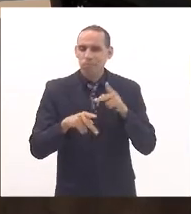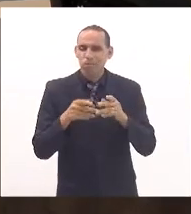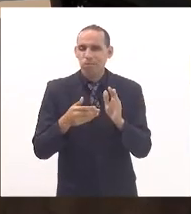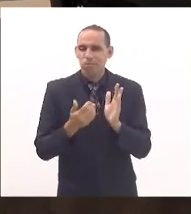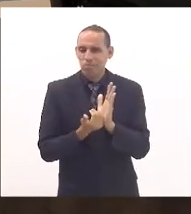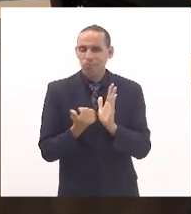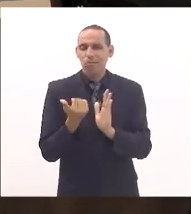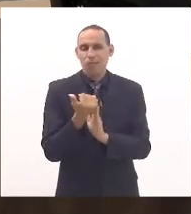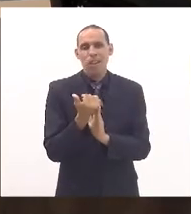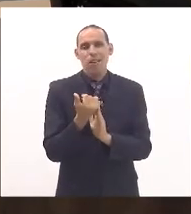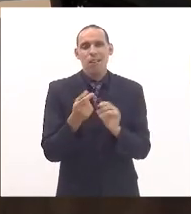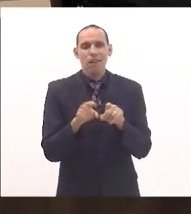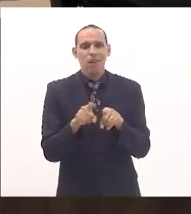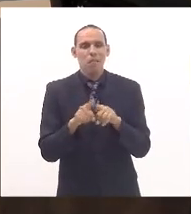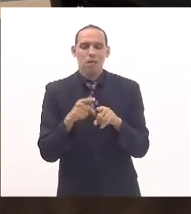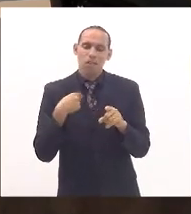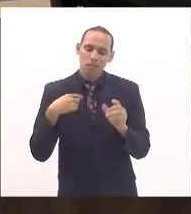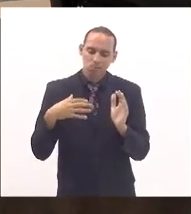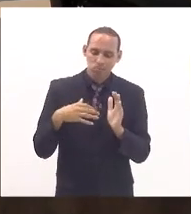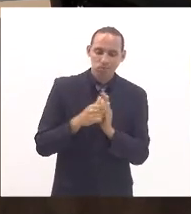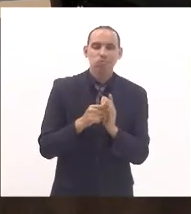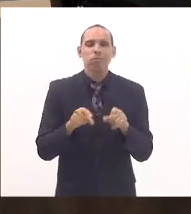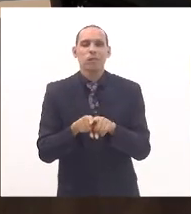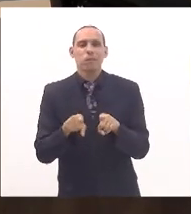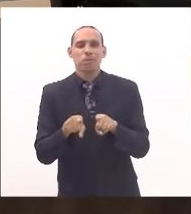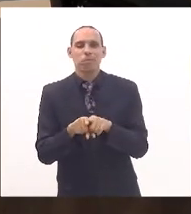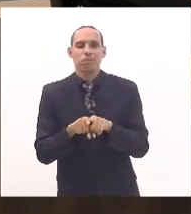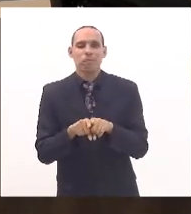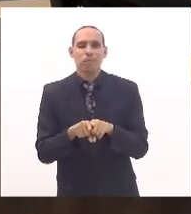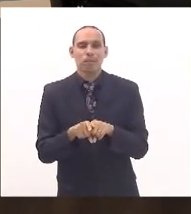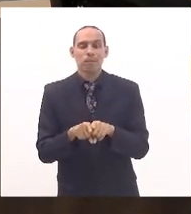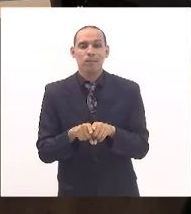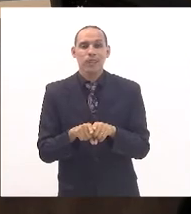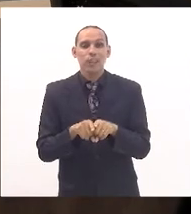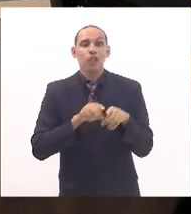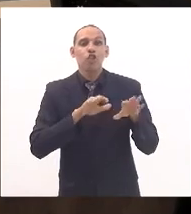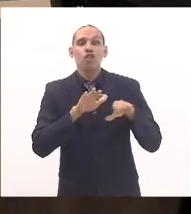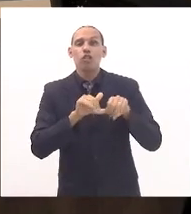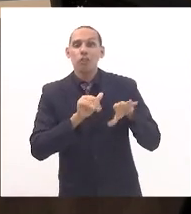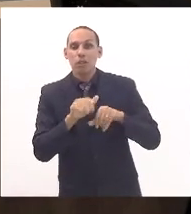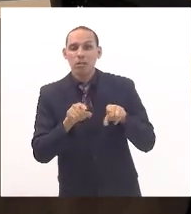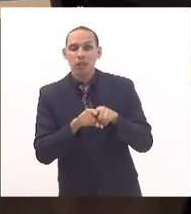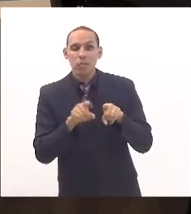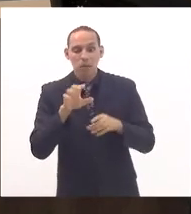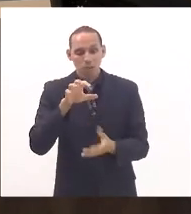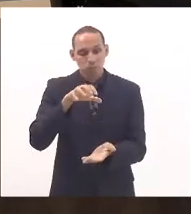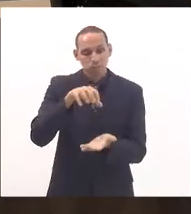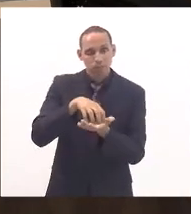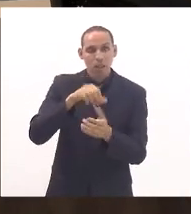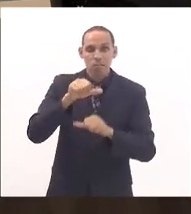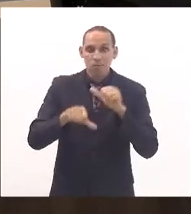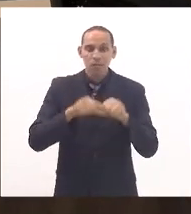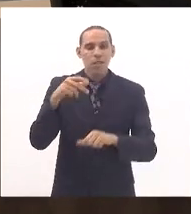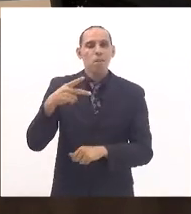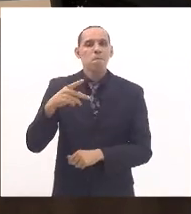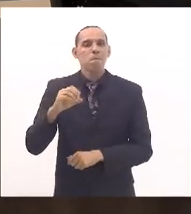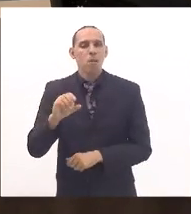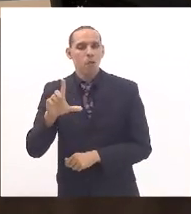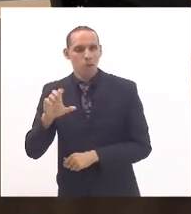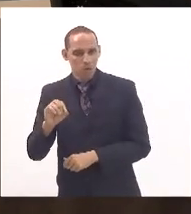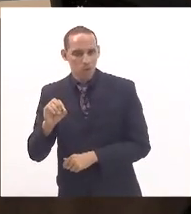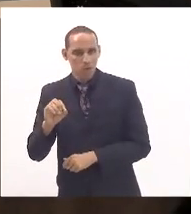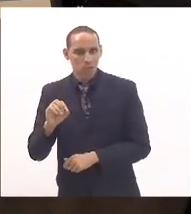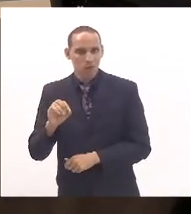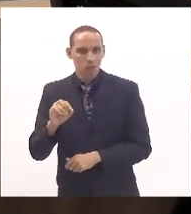aqui esse registro. E essa vocação que também tem o centro para ser um polo